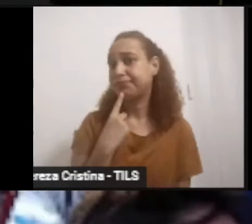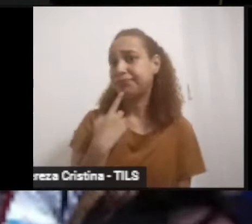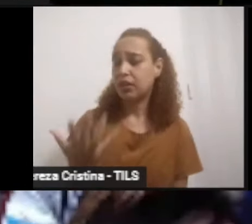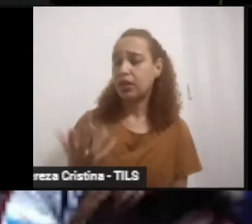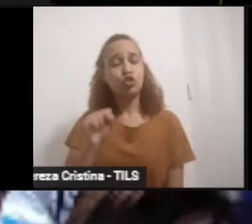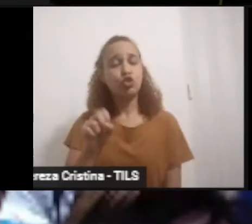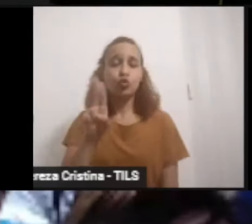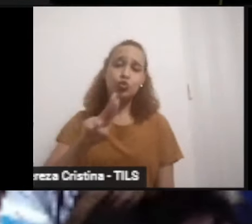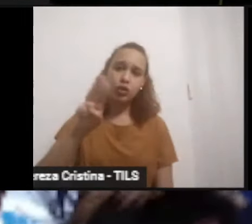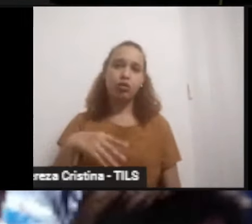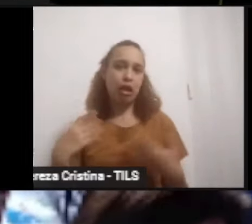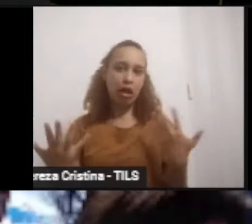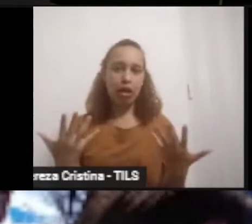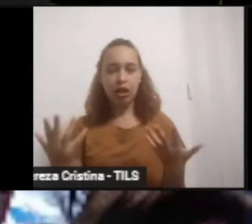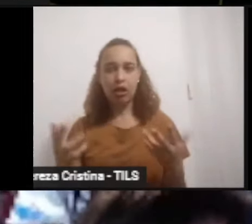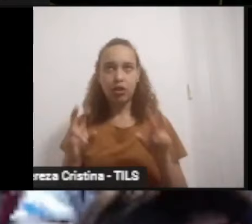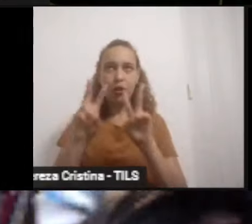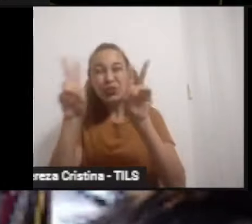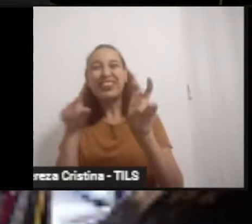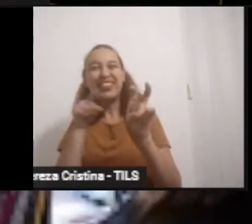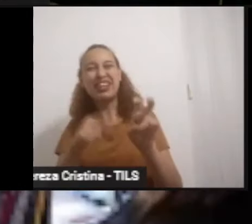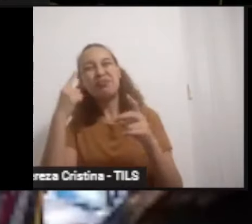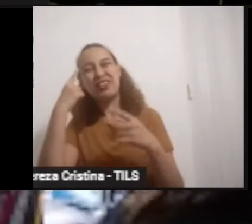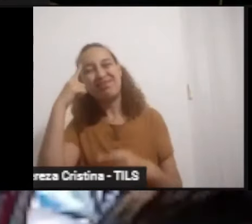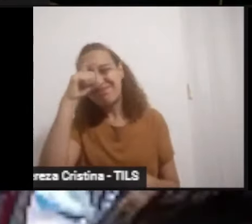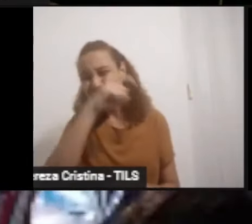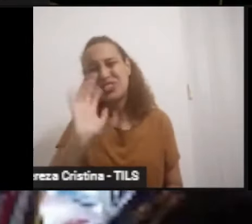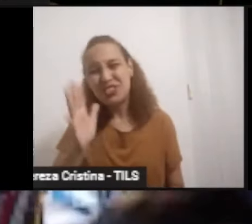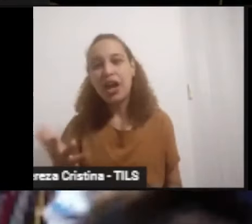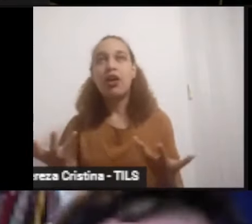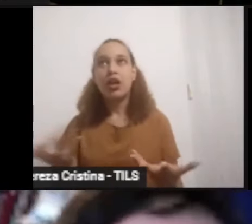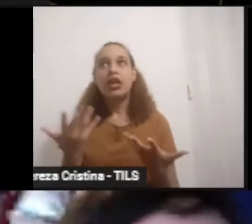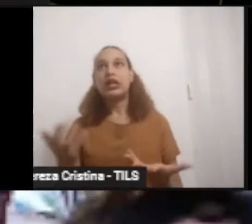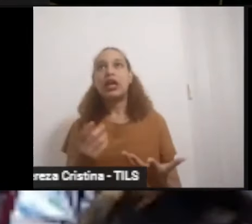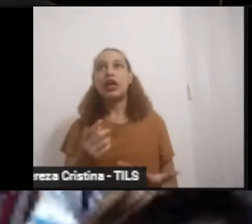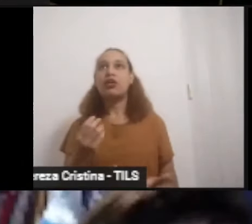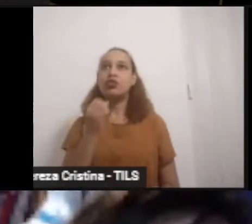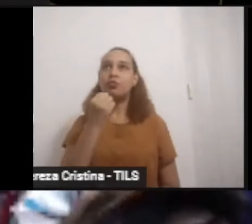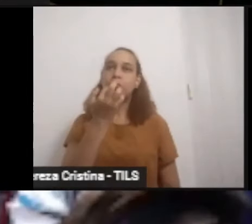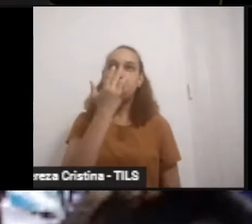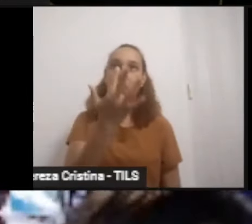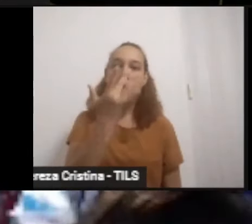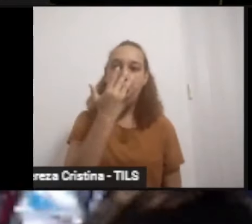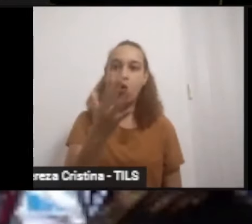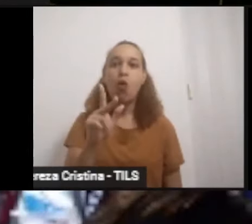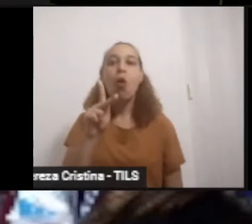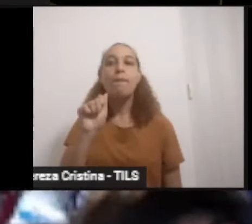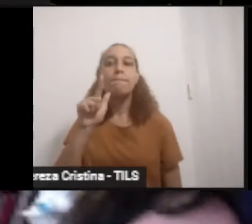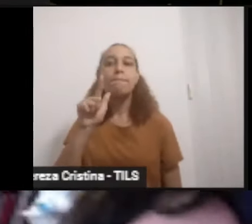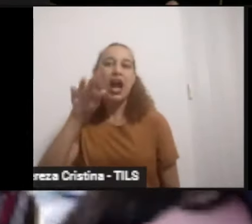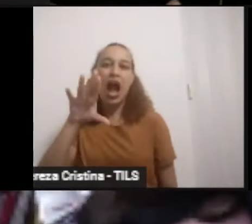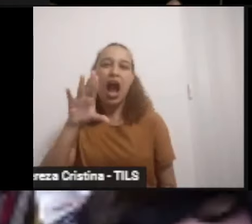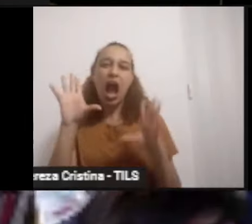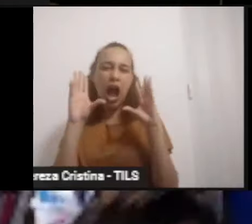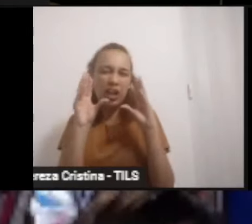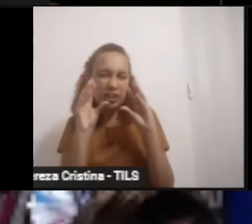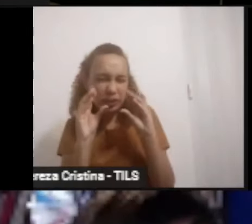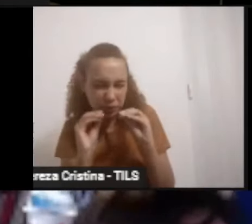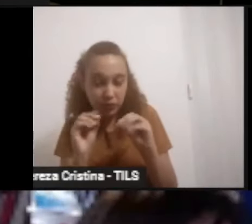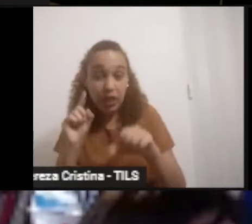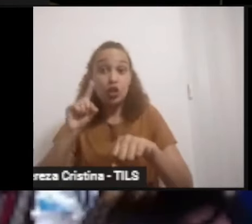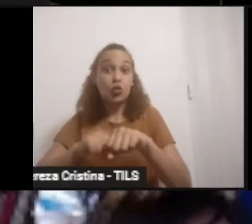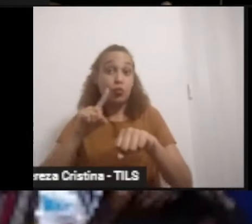repente, o tema já é tão difícil, quero usar tons pálidos. E no final, quando tudo fica bem, eu vou deixar mais